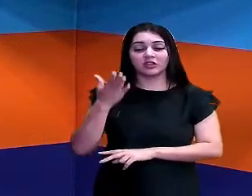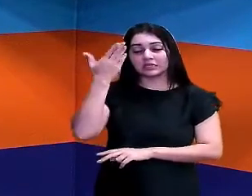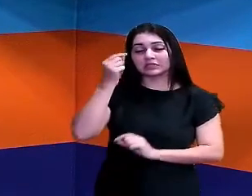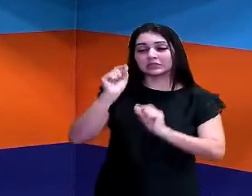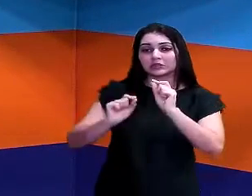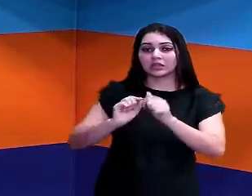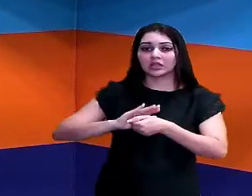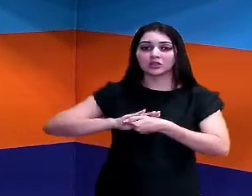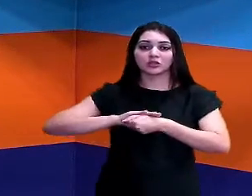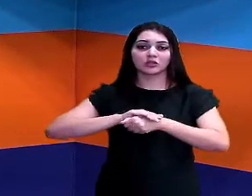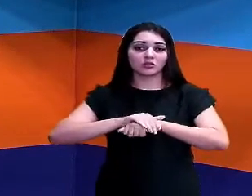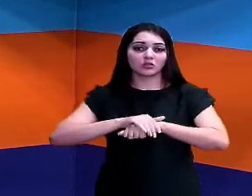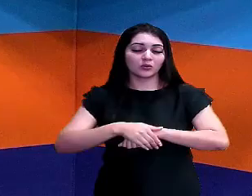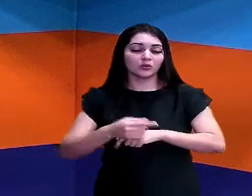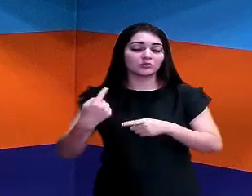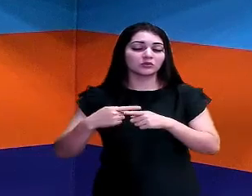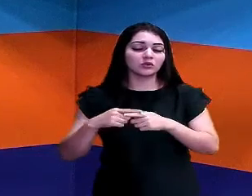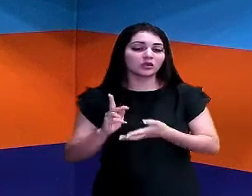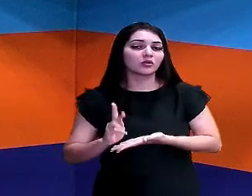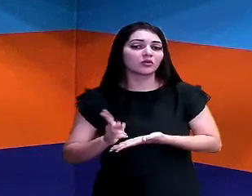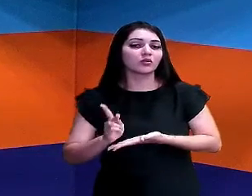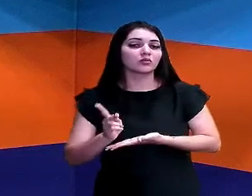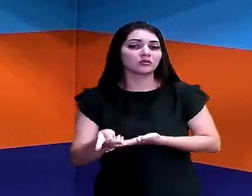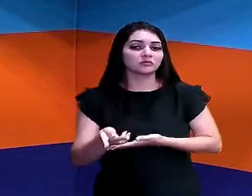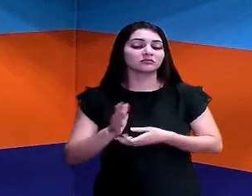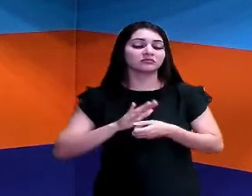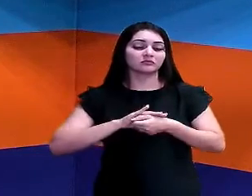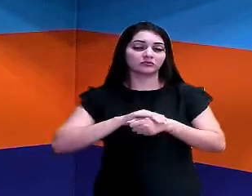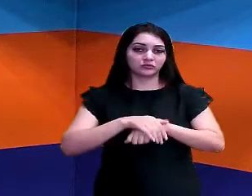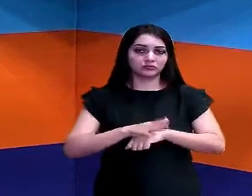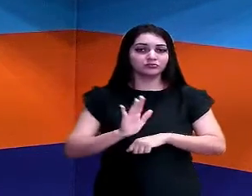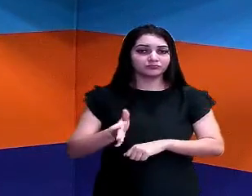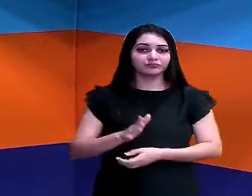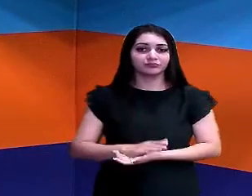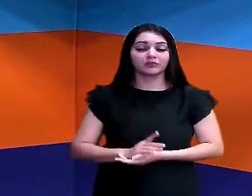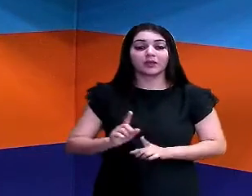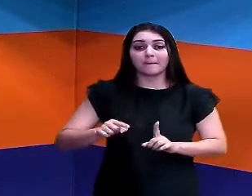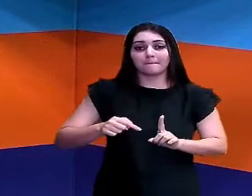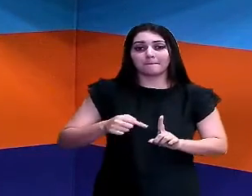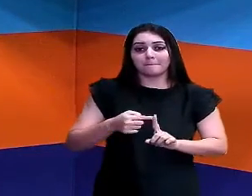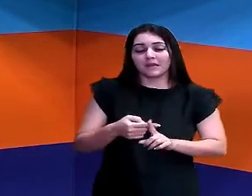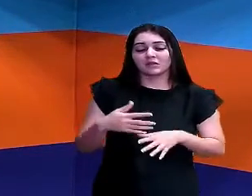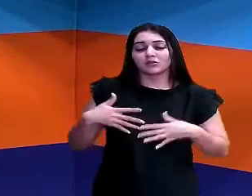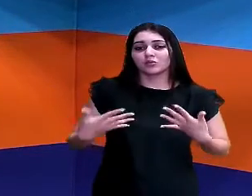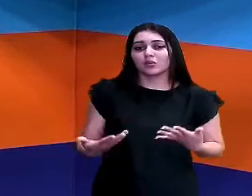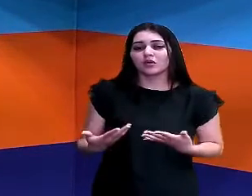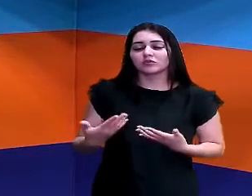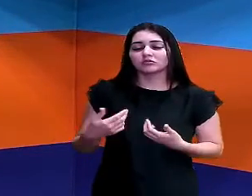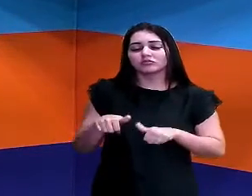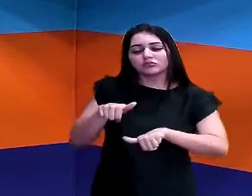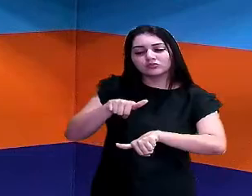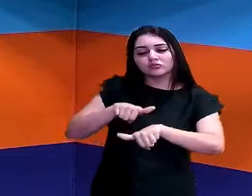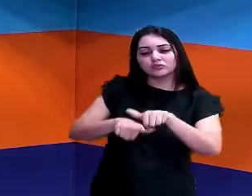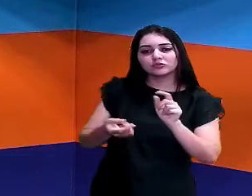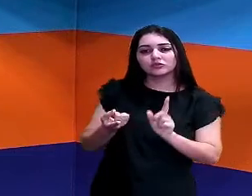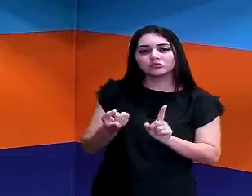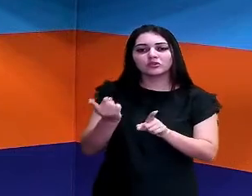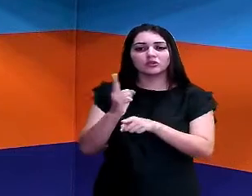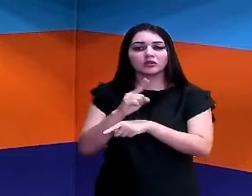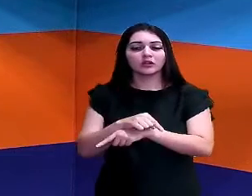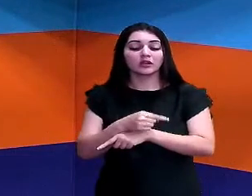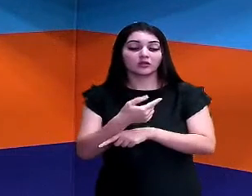noite, né? Que aí continuou, e 23 já é noite. Mas, quando a gente faz aquela conversão, eu sei que o